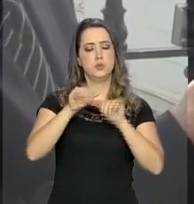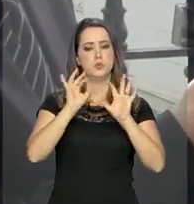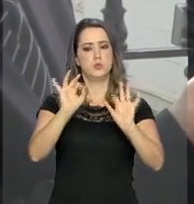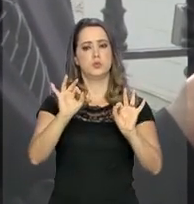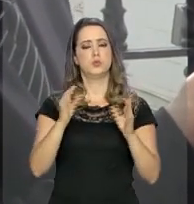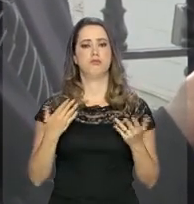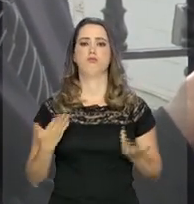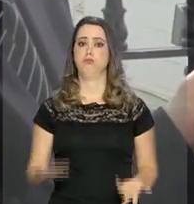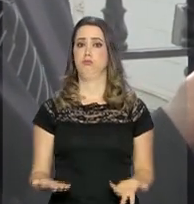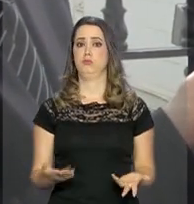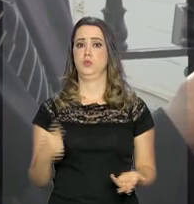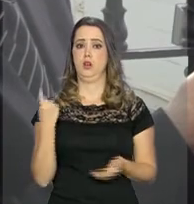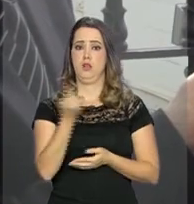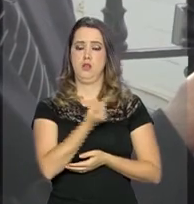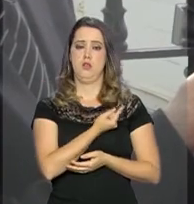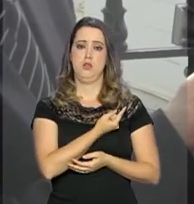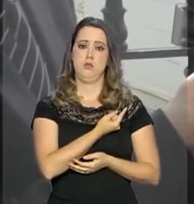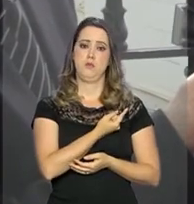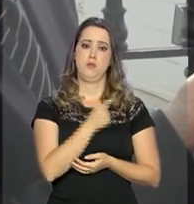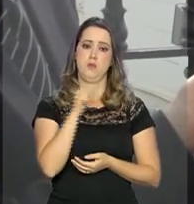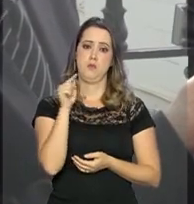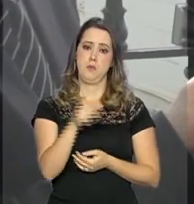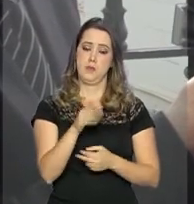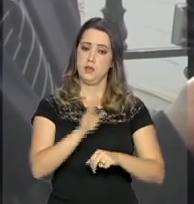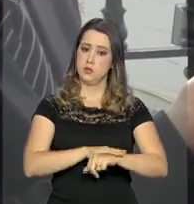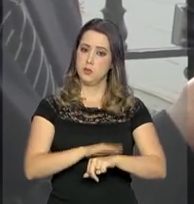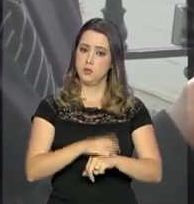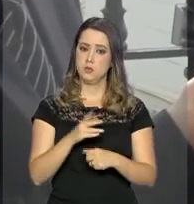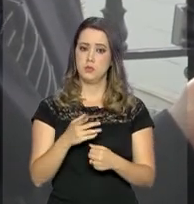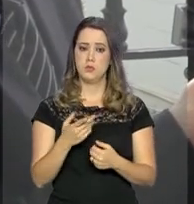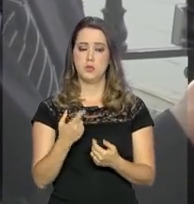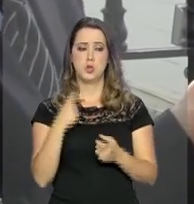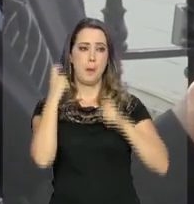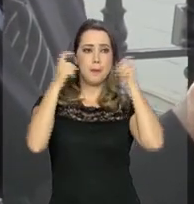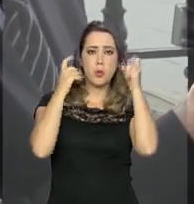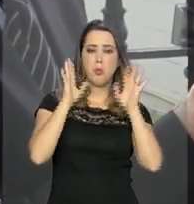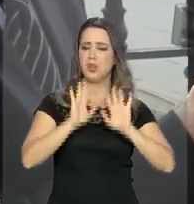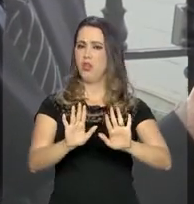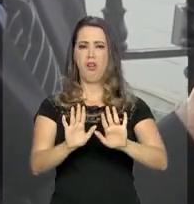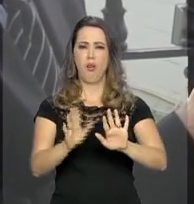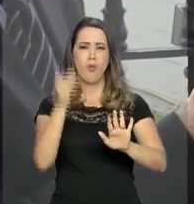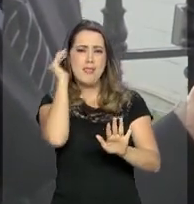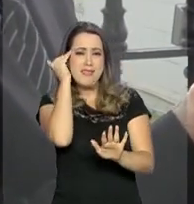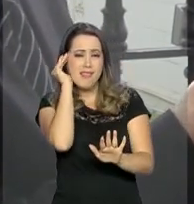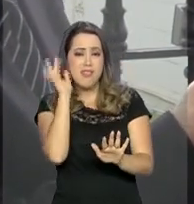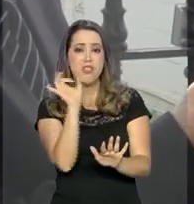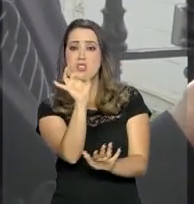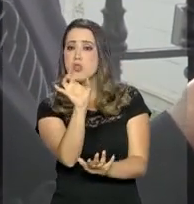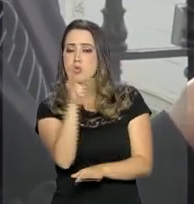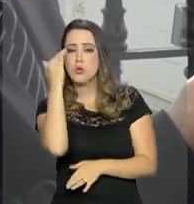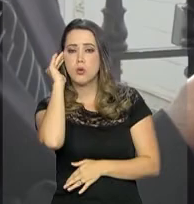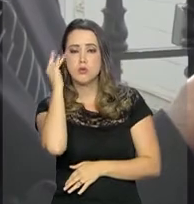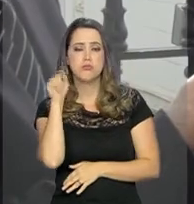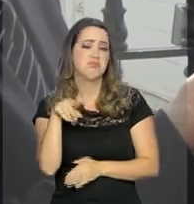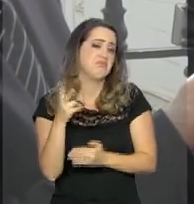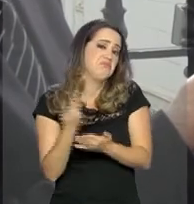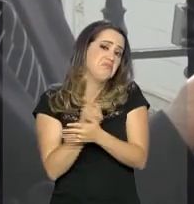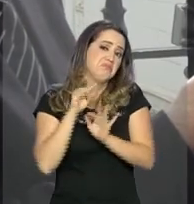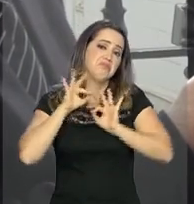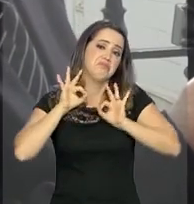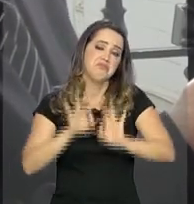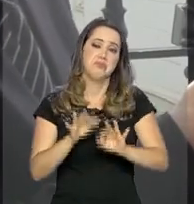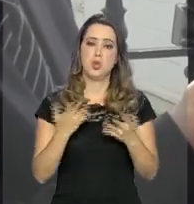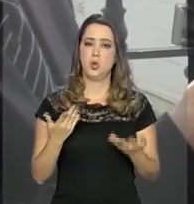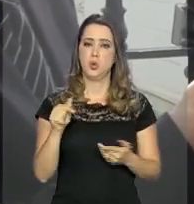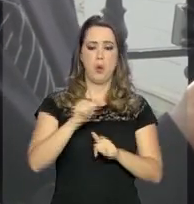completamente. Então, este momento não é de dizer se estou preocupado ou não, é de entender o que foi feito aqui. Não é uma